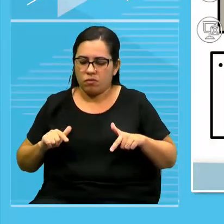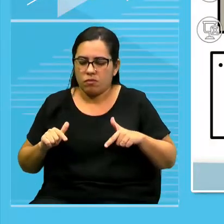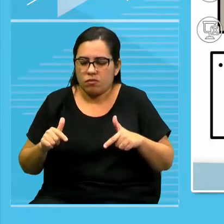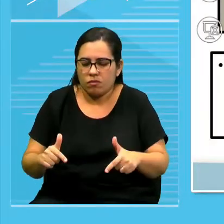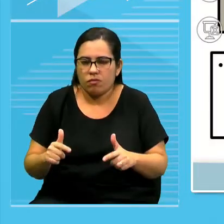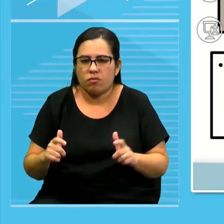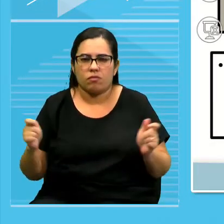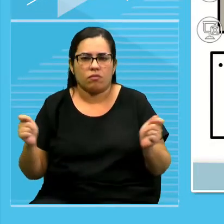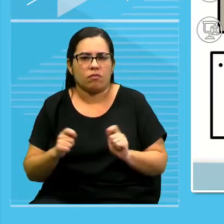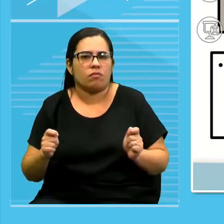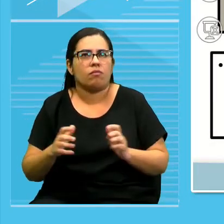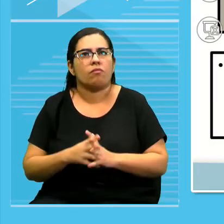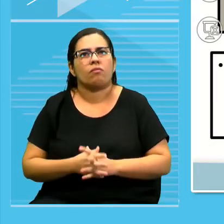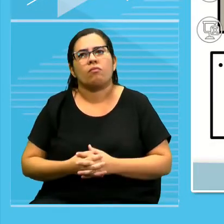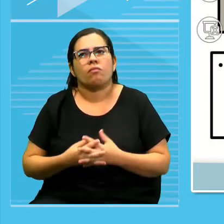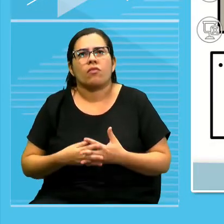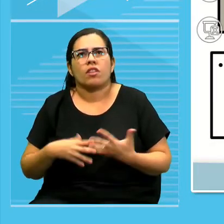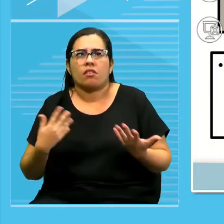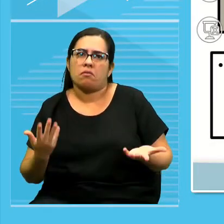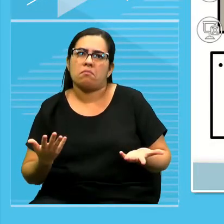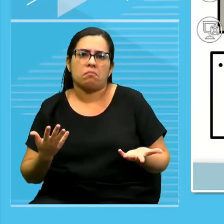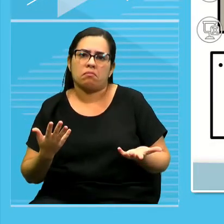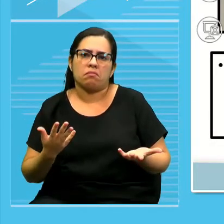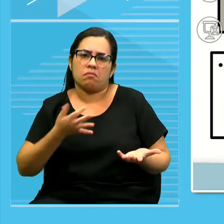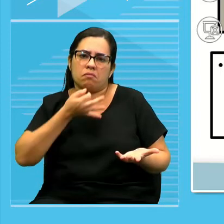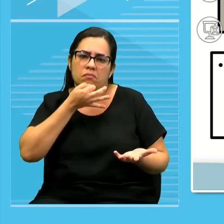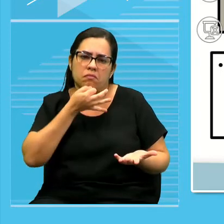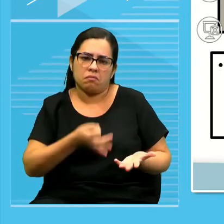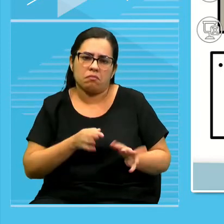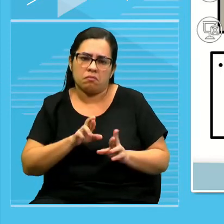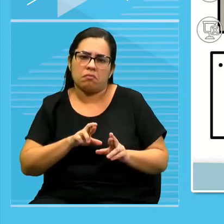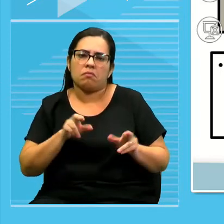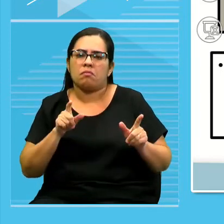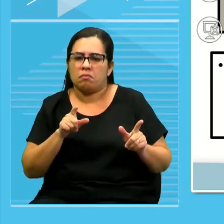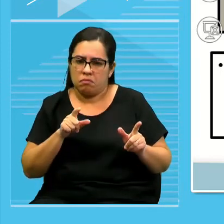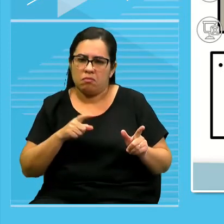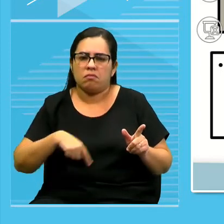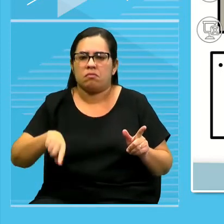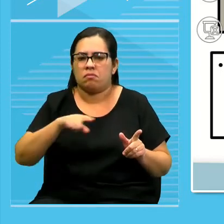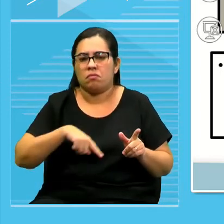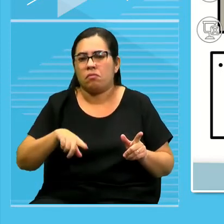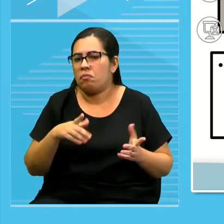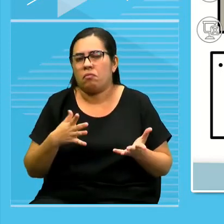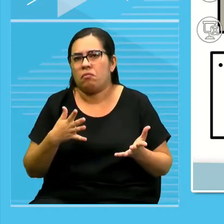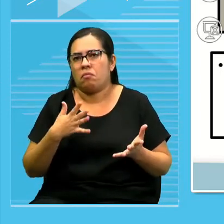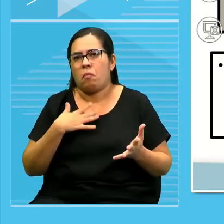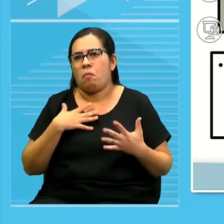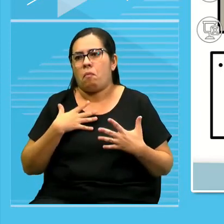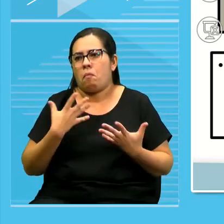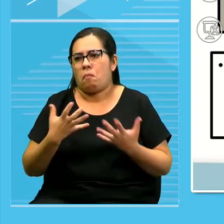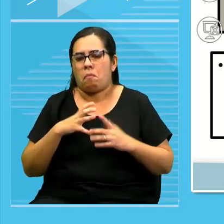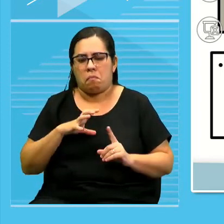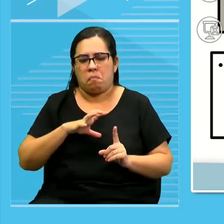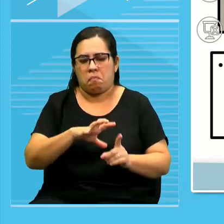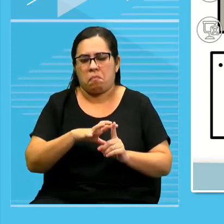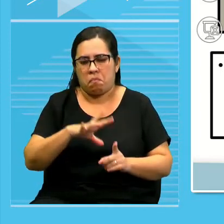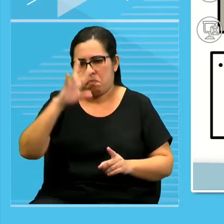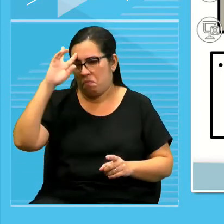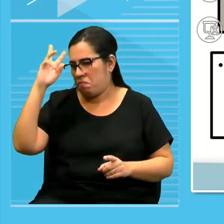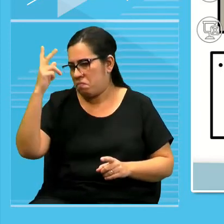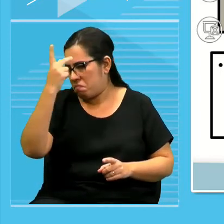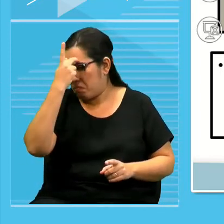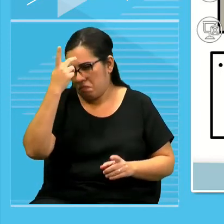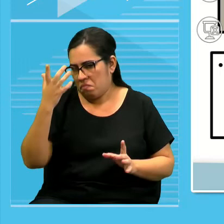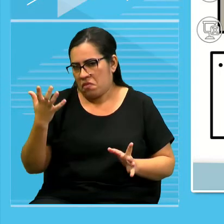aquela ideia né de quando a gente tem uma opinião divergente diferente eu não quero te convencer de Caminha opinião